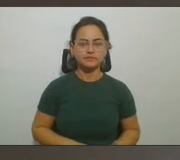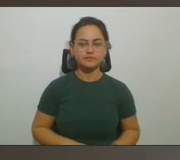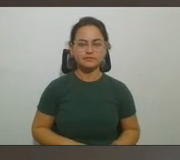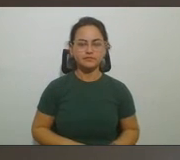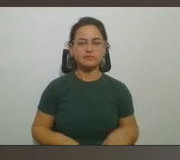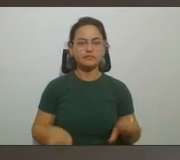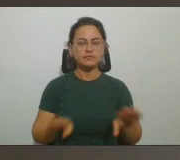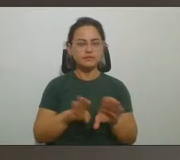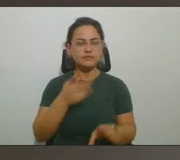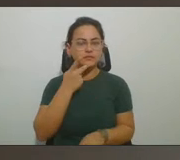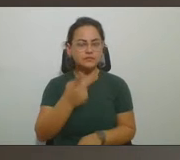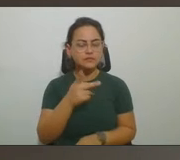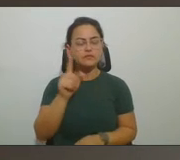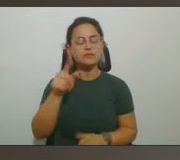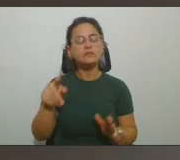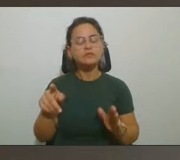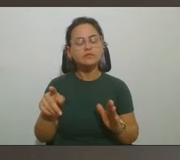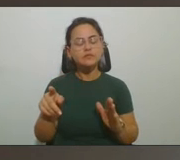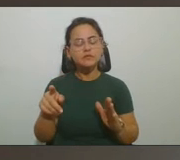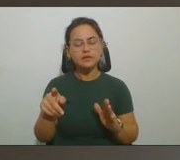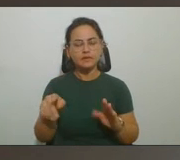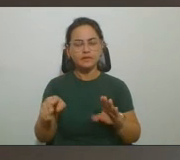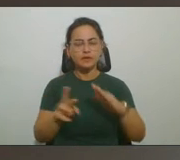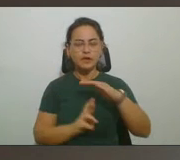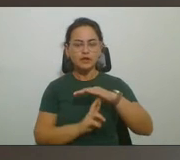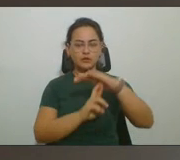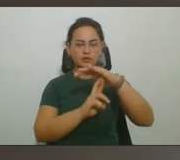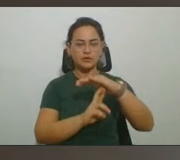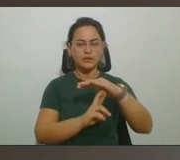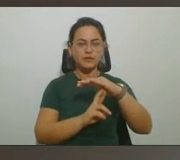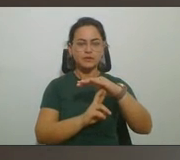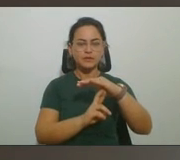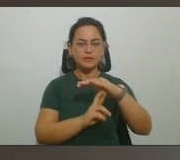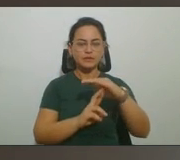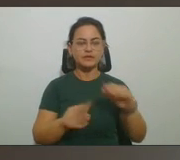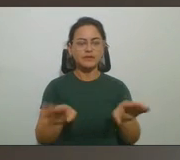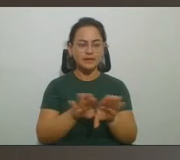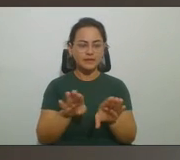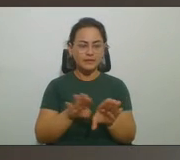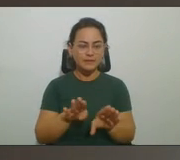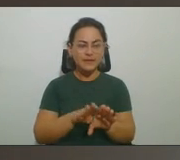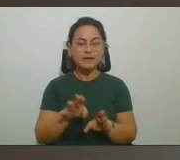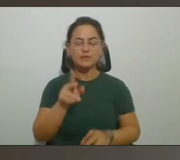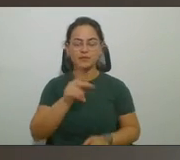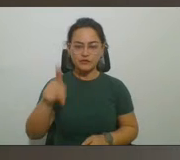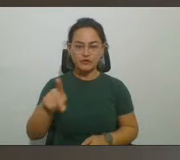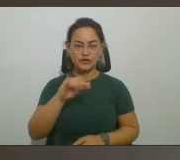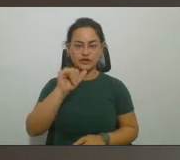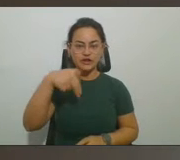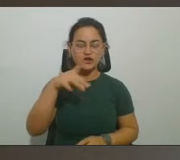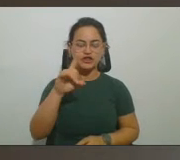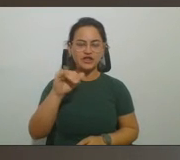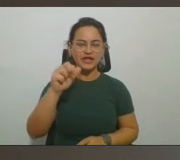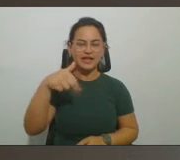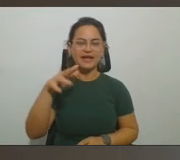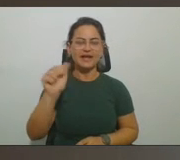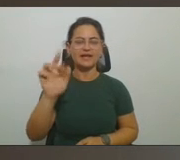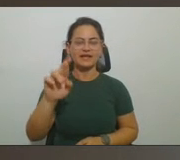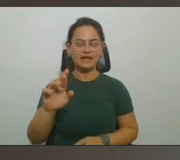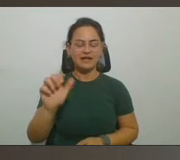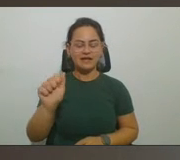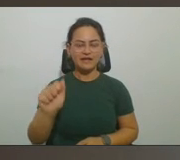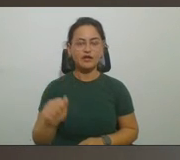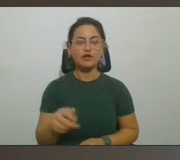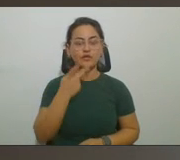nome de nossa magnífica reitora, assim como fará a professora Indianara Reynaud. Saúdo e acolho de